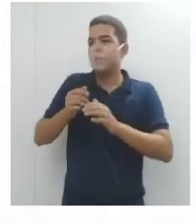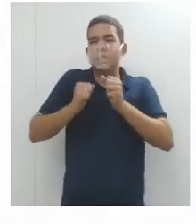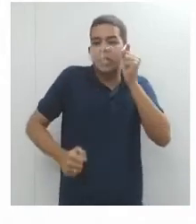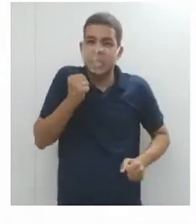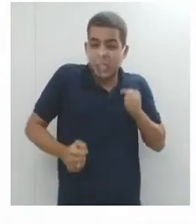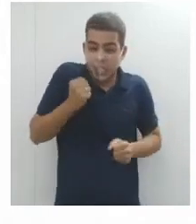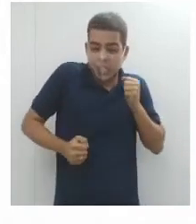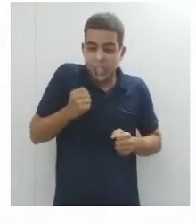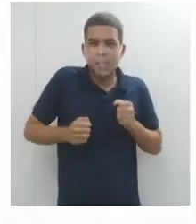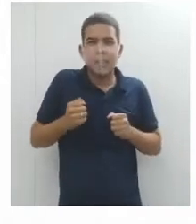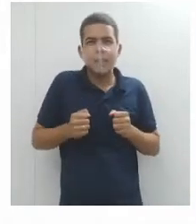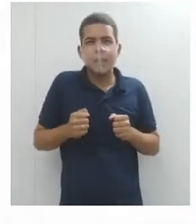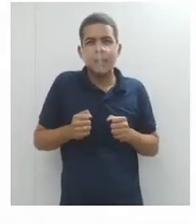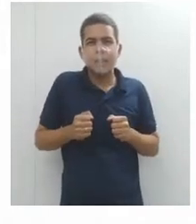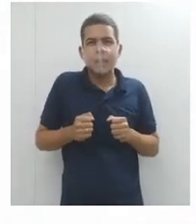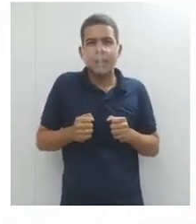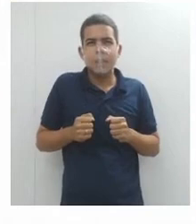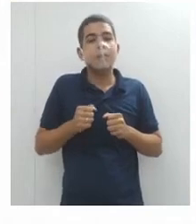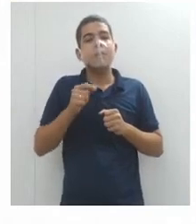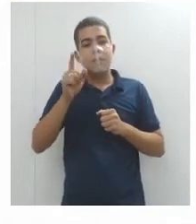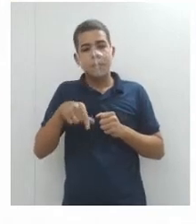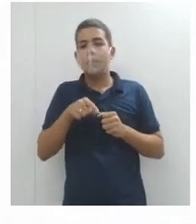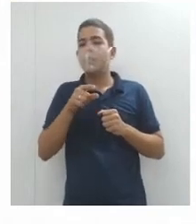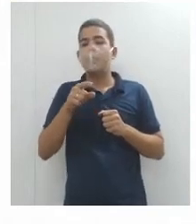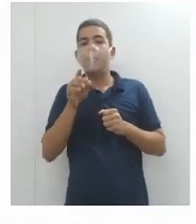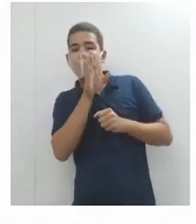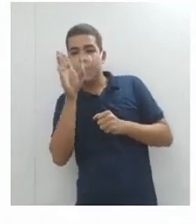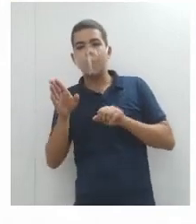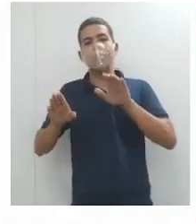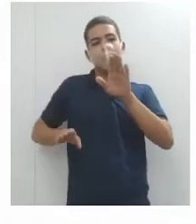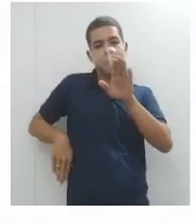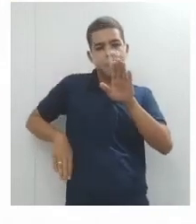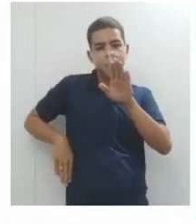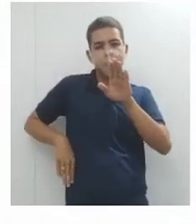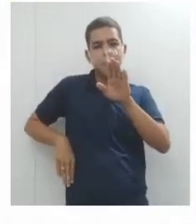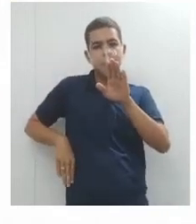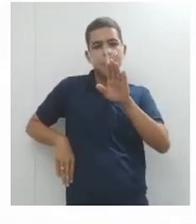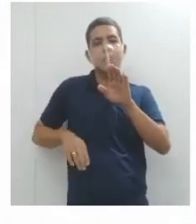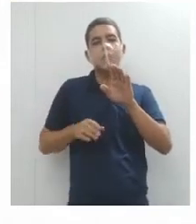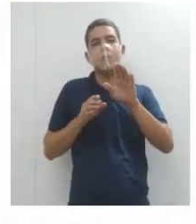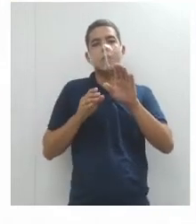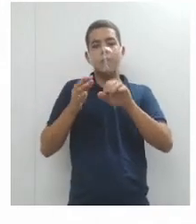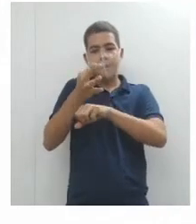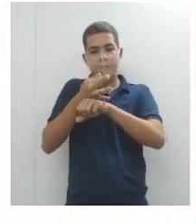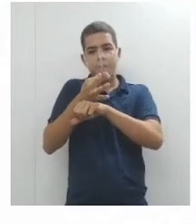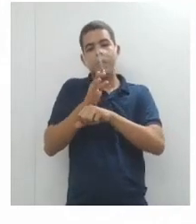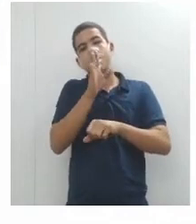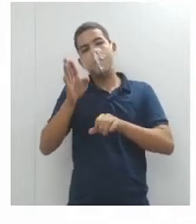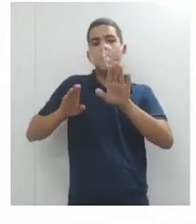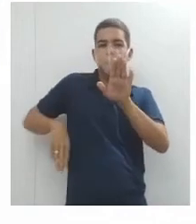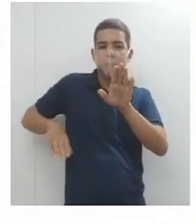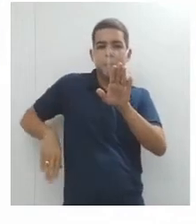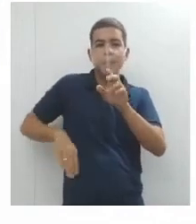tem escrito "e no campo", tá certo? Então no primeiro quadrinho nós temos "nestas férias Ozzy esteve na